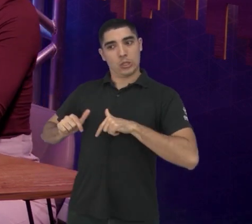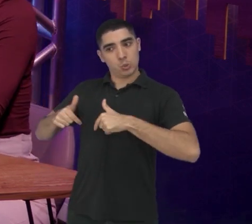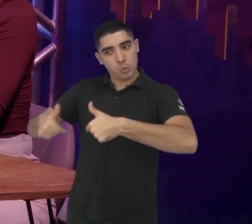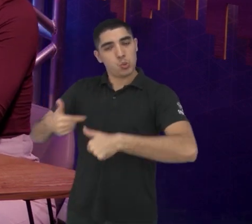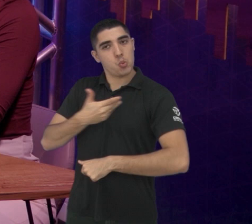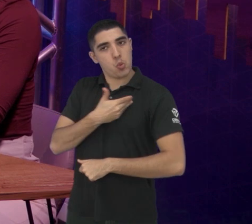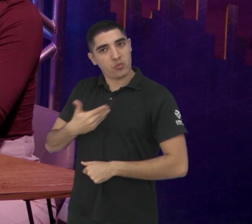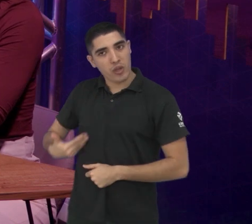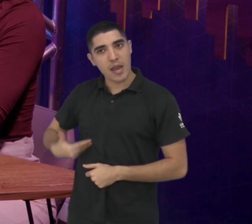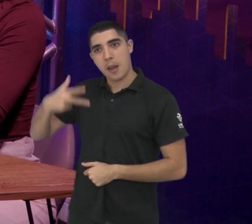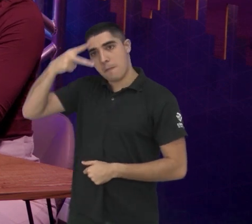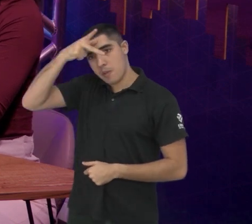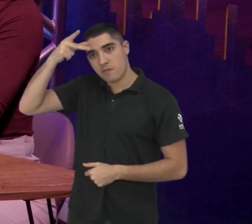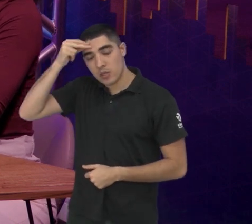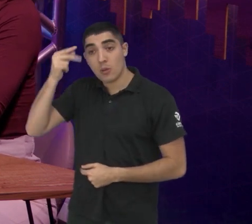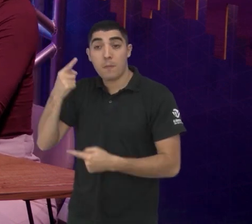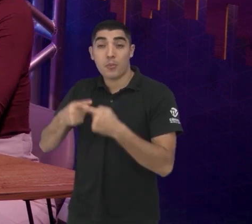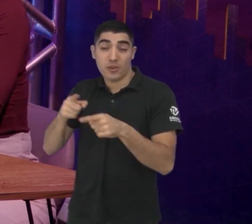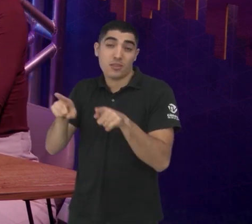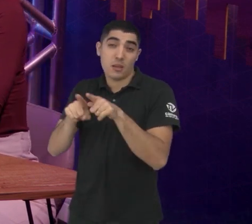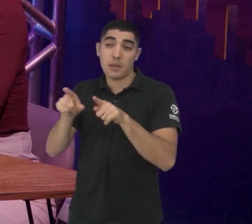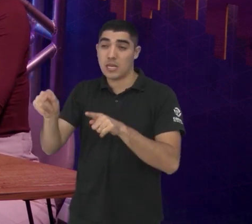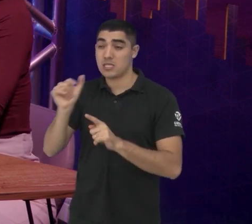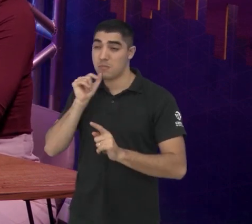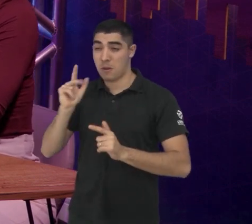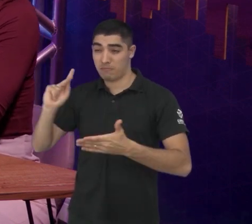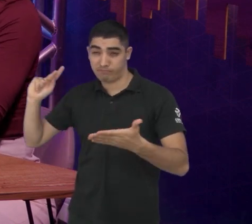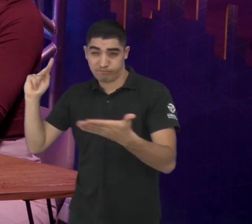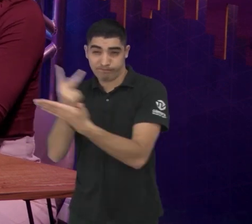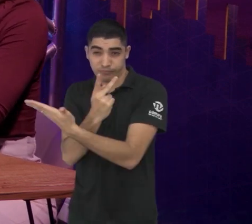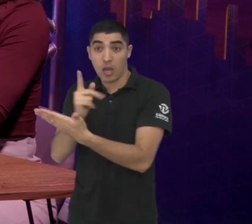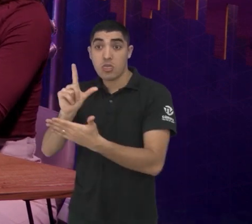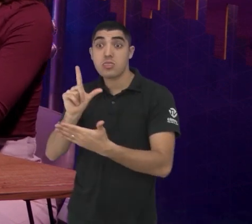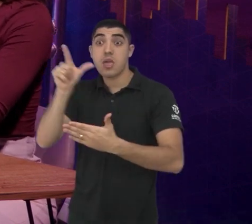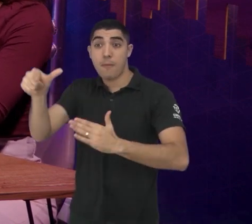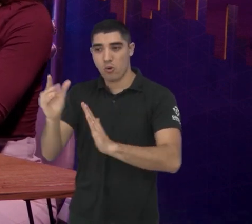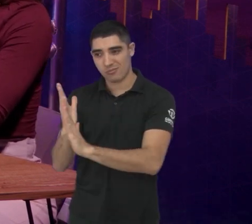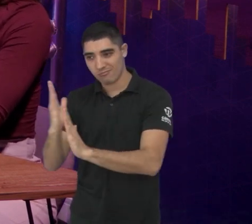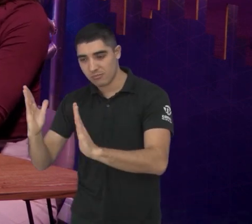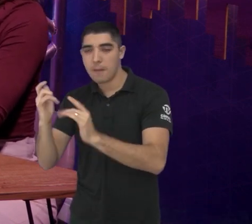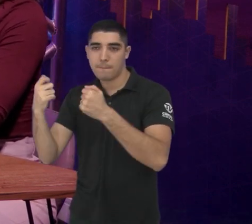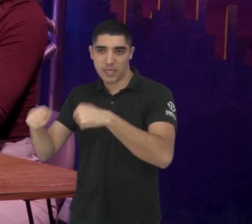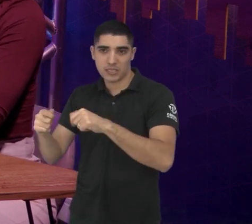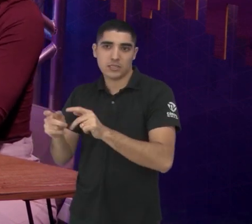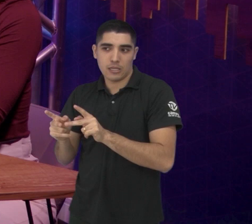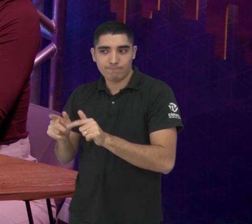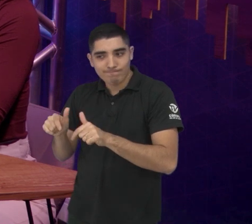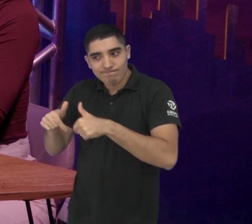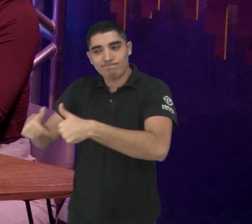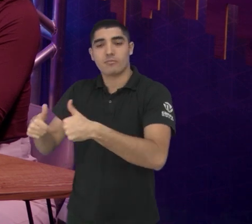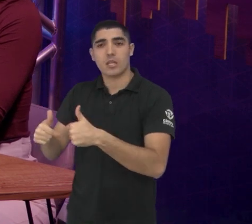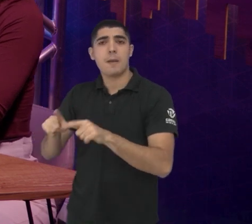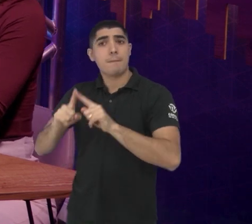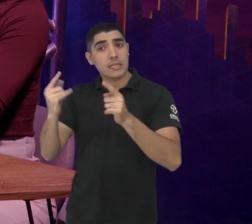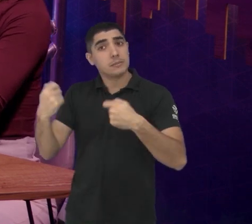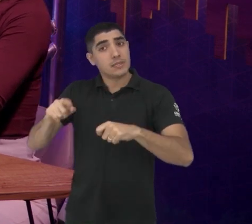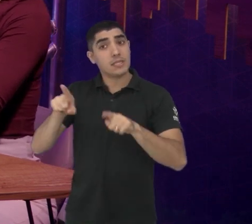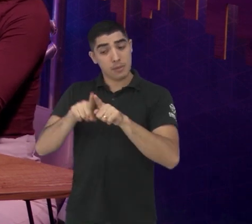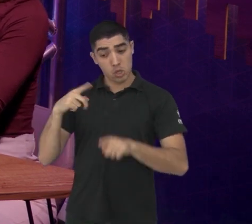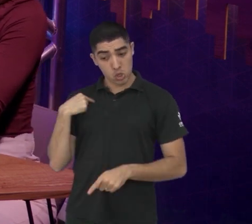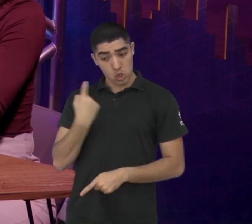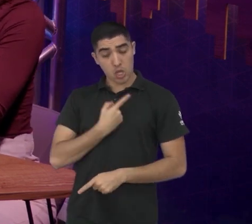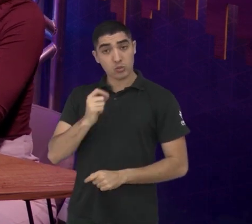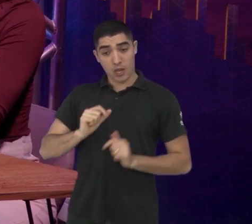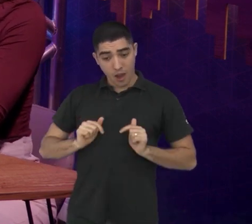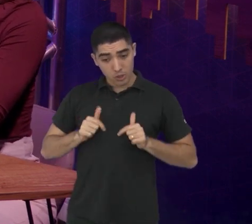de políticas públicas para o pós-tragédia, né, infelizmente, mas também antes é possível precaver muitas coisas, não só com as